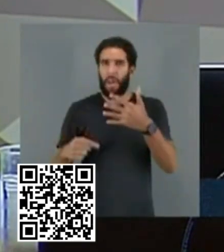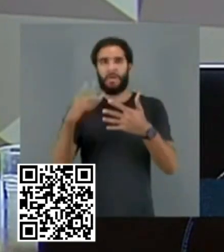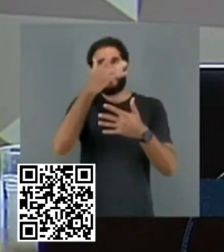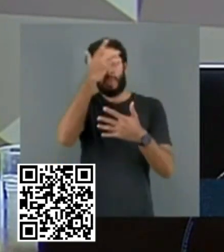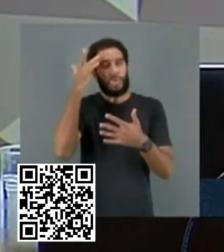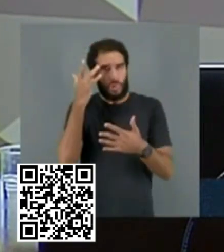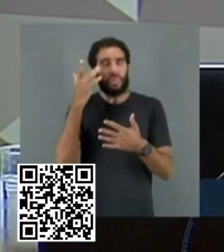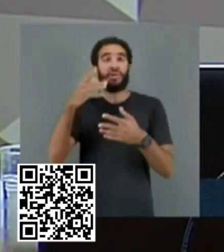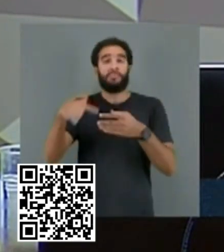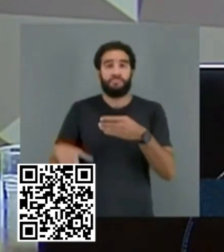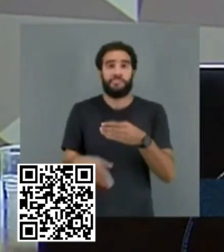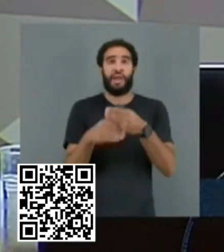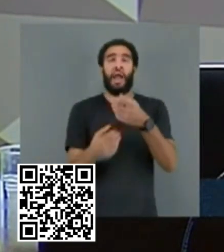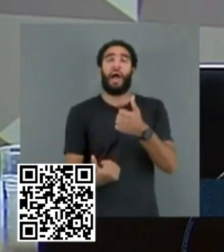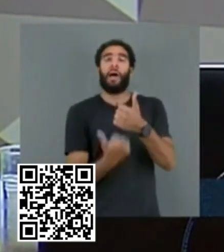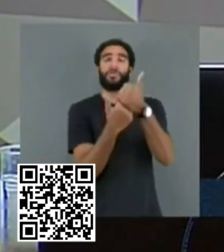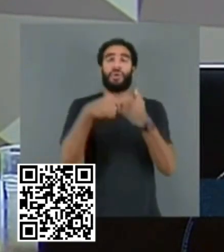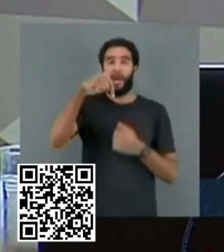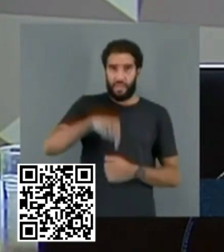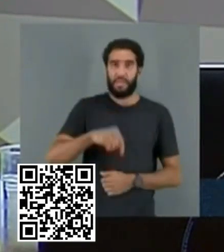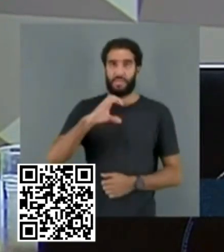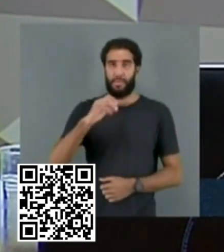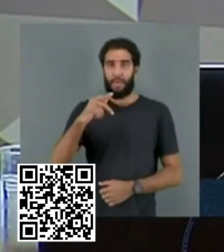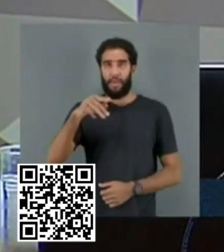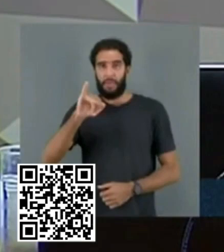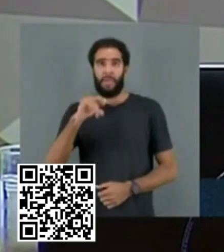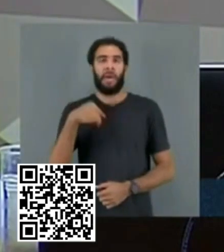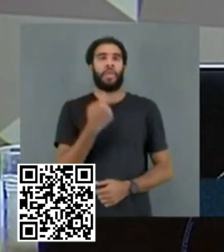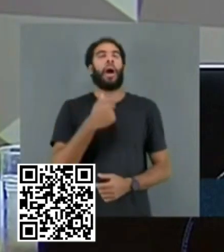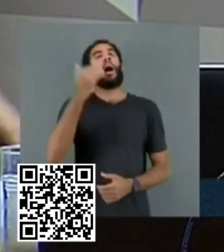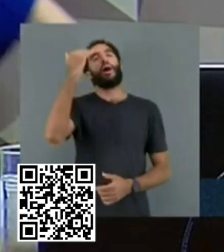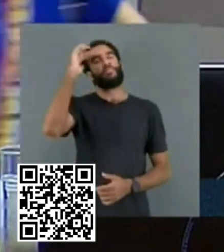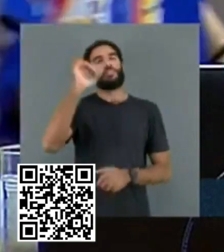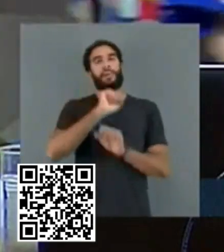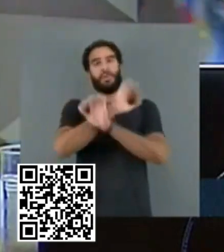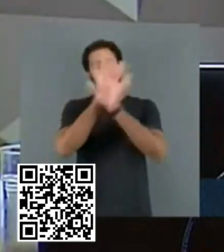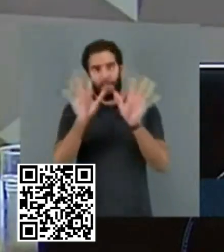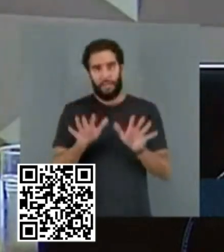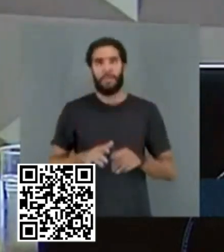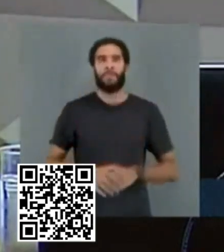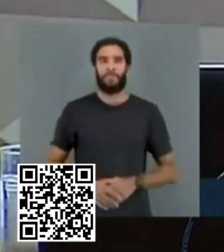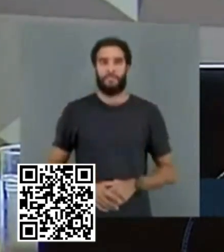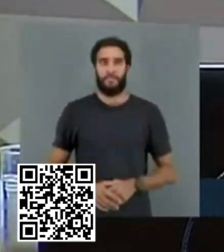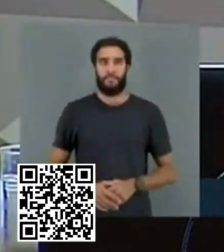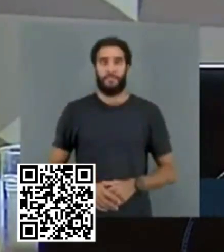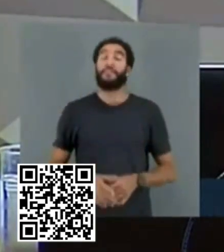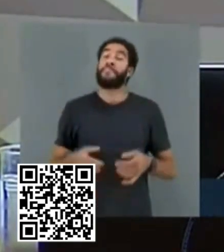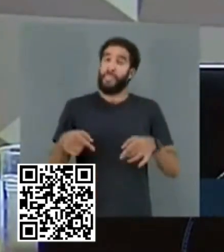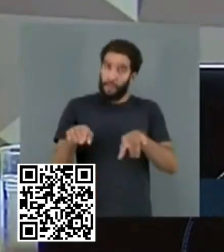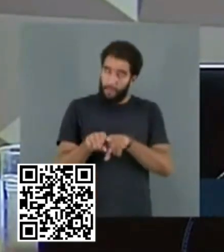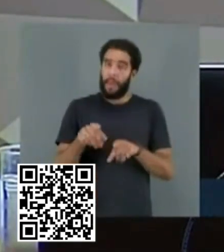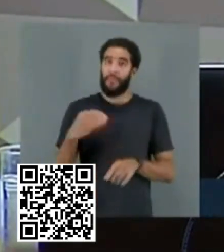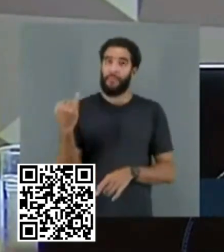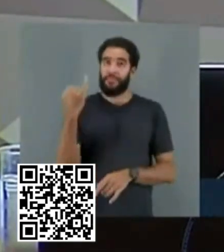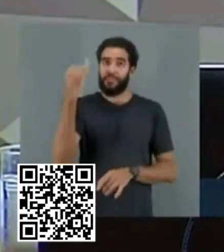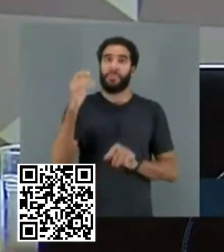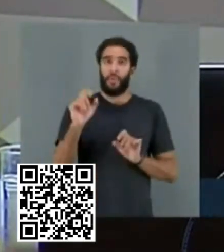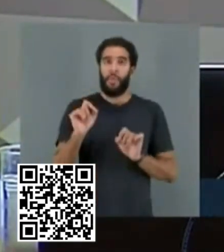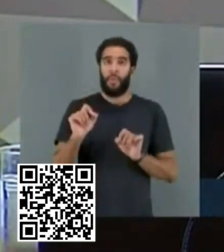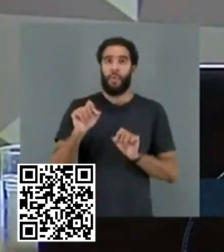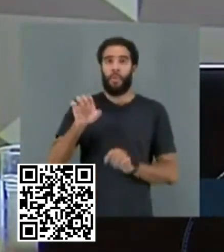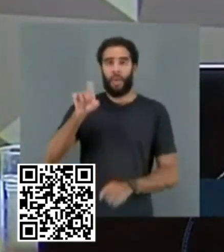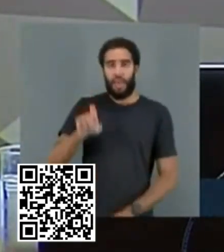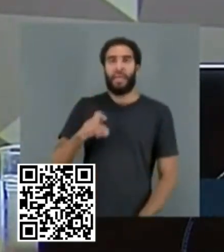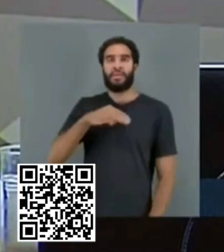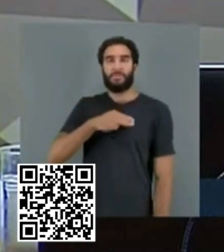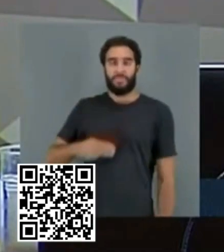muito a contribuir com essa CPMI. Também nos parece irrefutável a necessidade de proceder às oitivas do ex-ministro-chefe